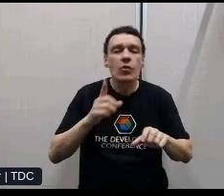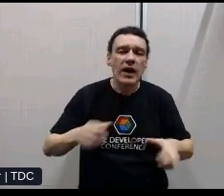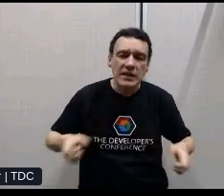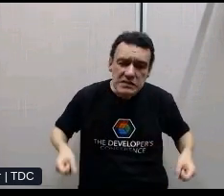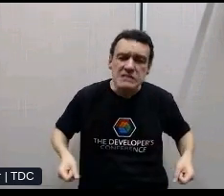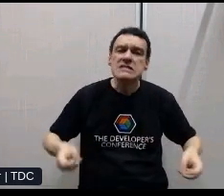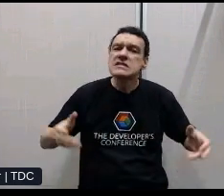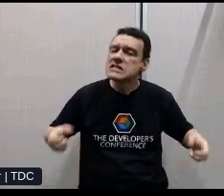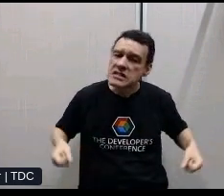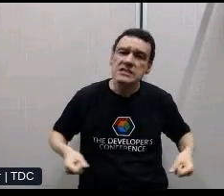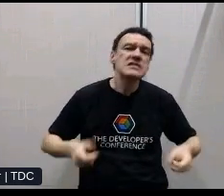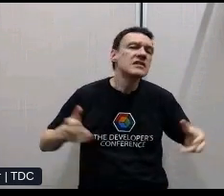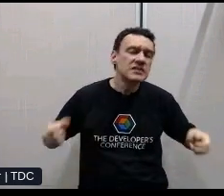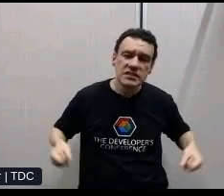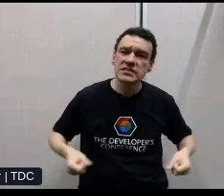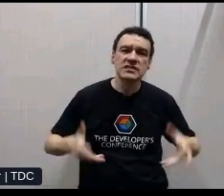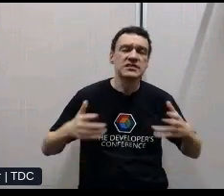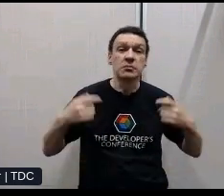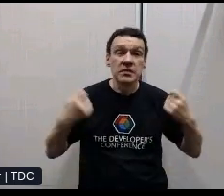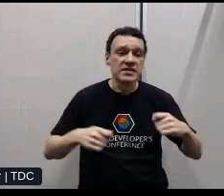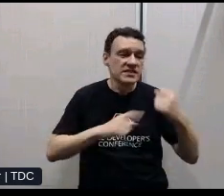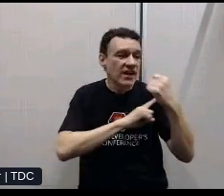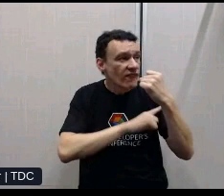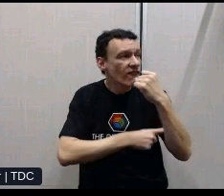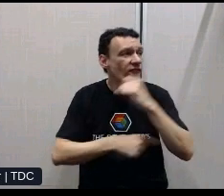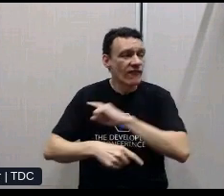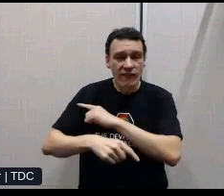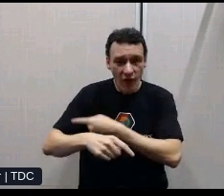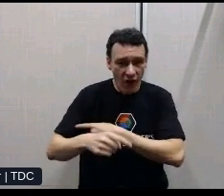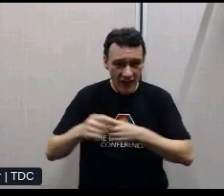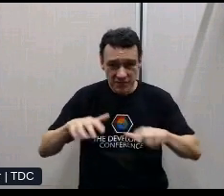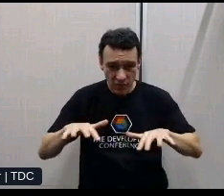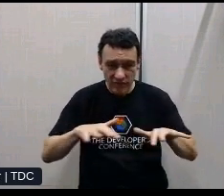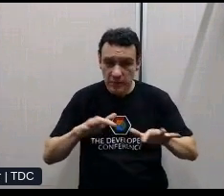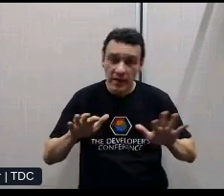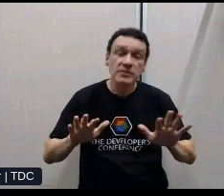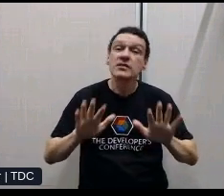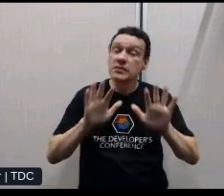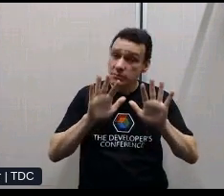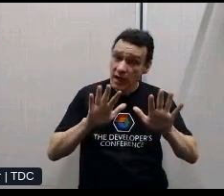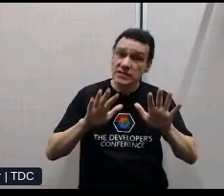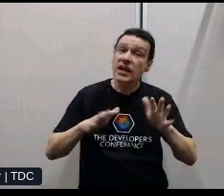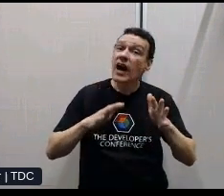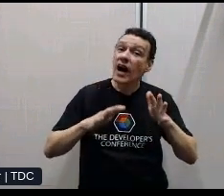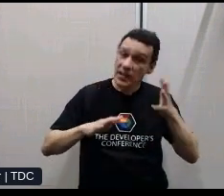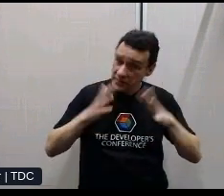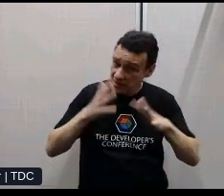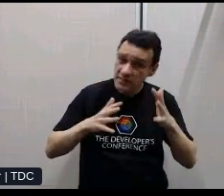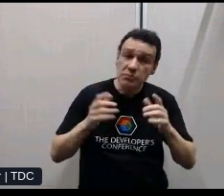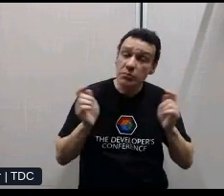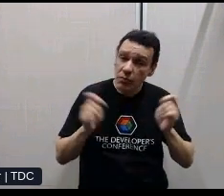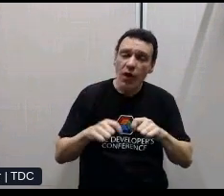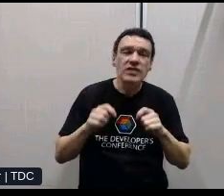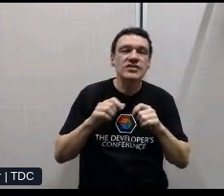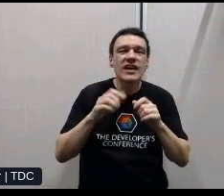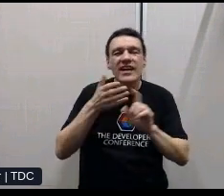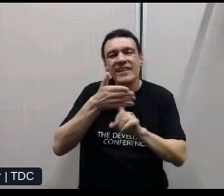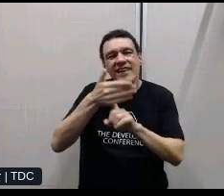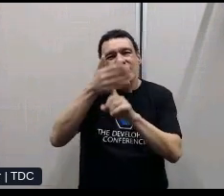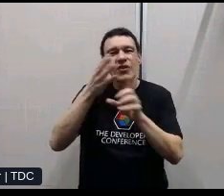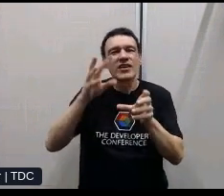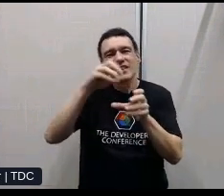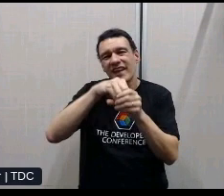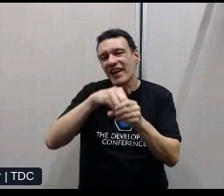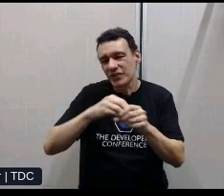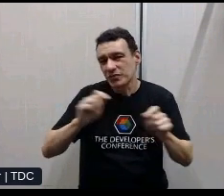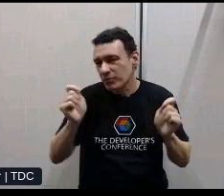nos braços para movimentá-la. Ela pode ter embarcada uma tecnologia, quando a gente fala embarcada, é ter uma